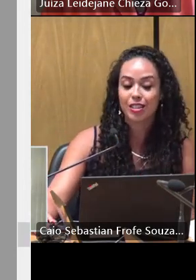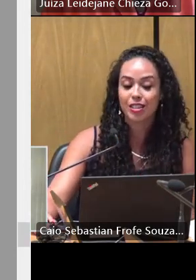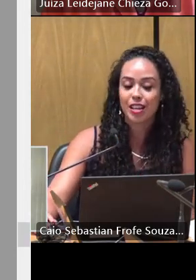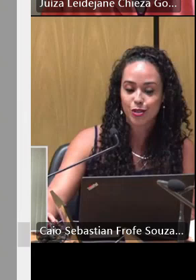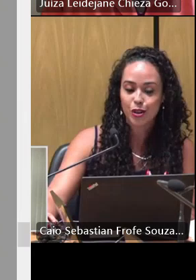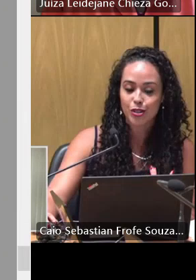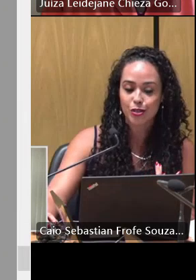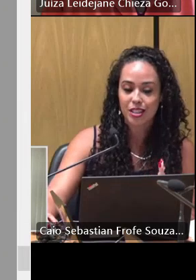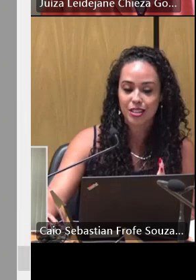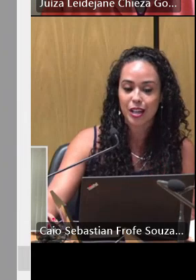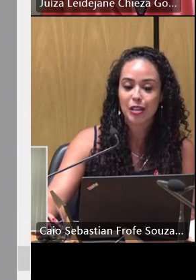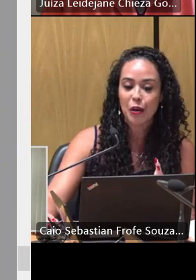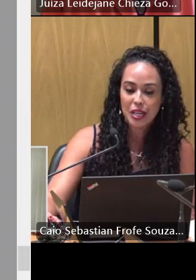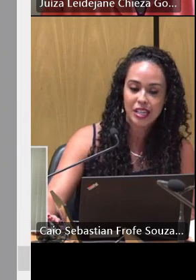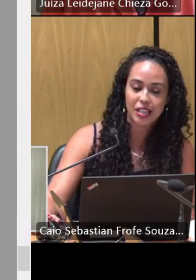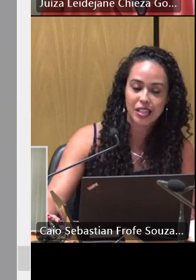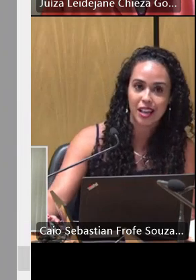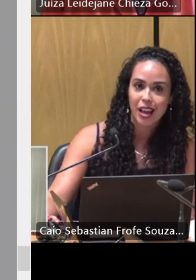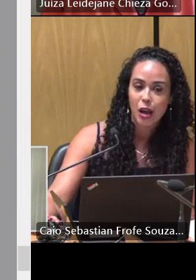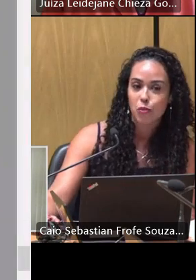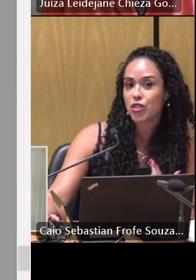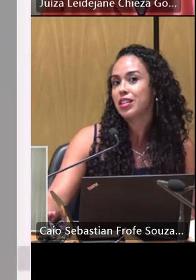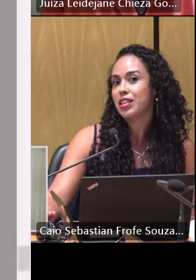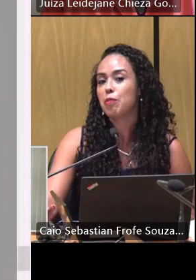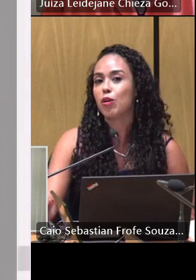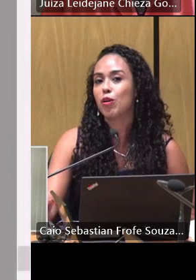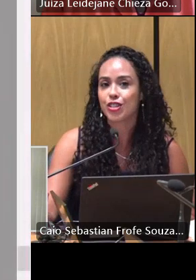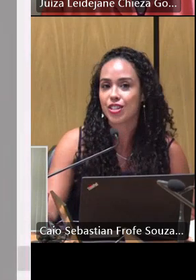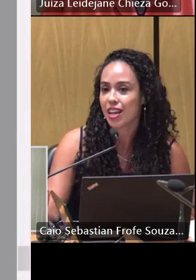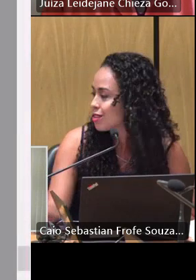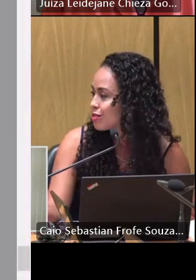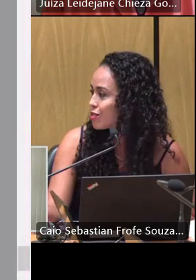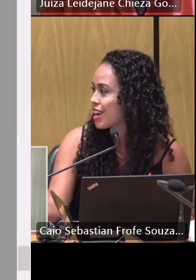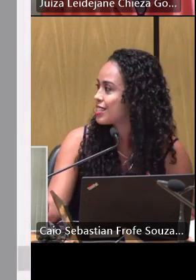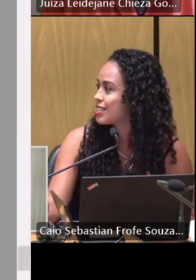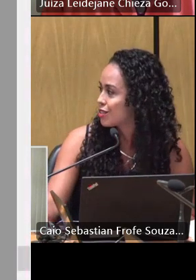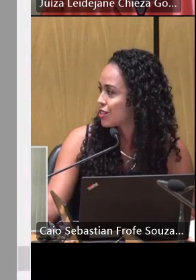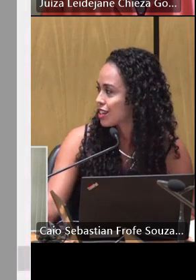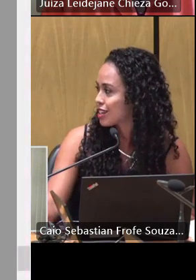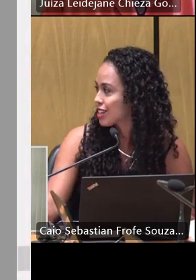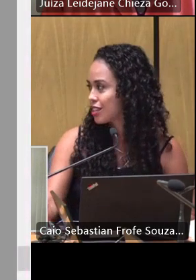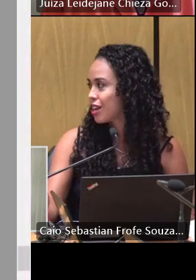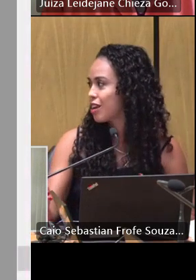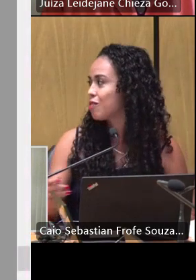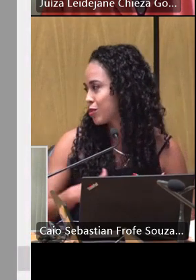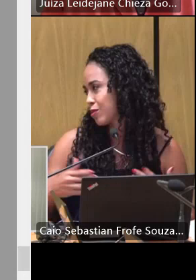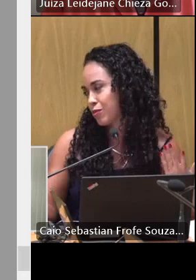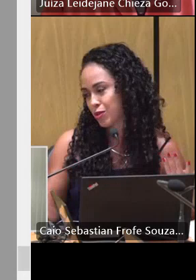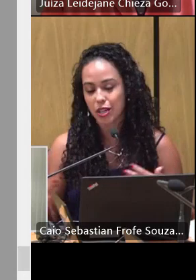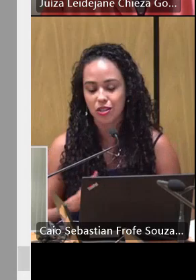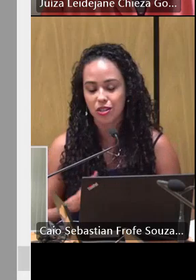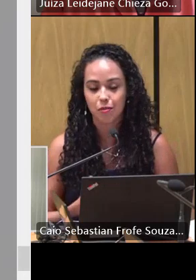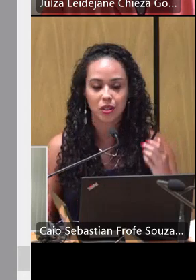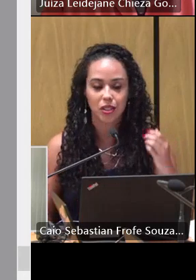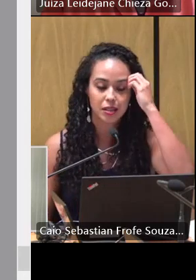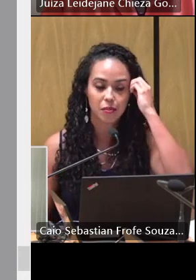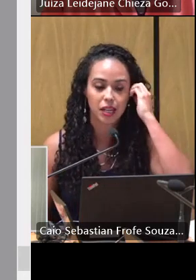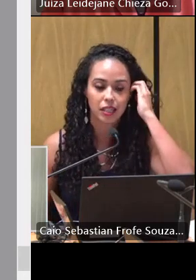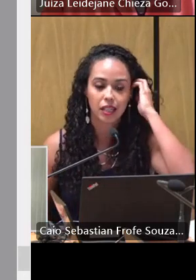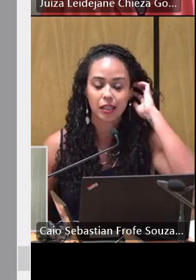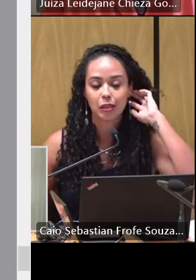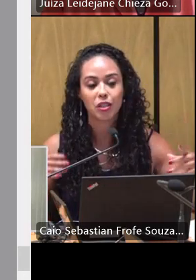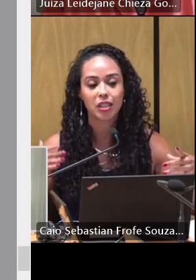intersecções em todas essas categorias né podia trazer milhões de dados né recentes né que a gente teve principalmente né Por conta dessa